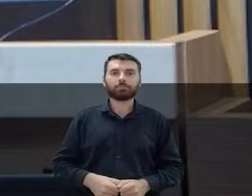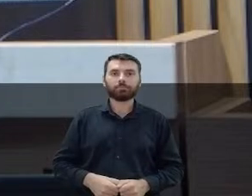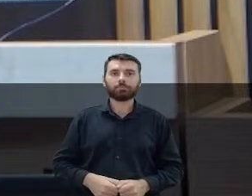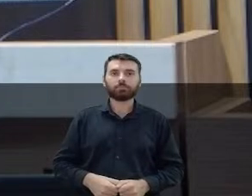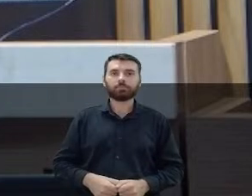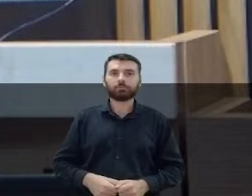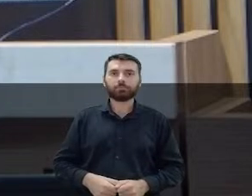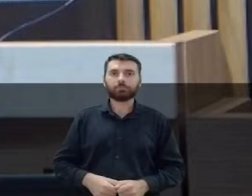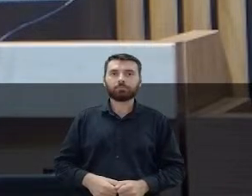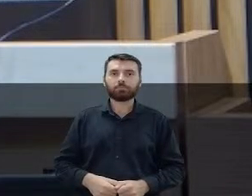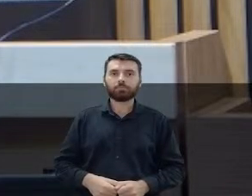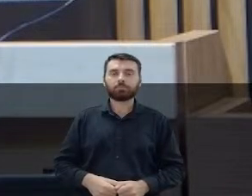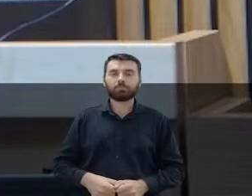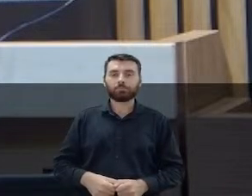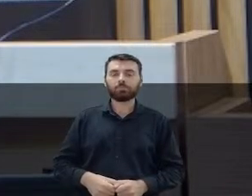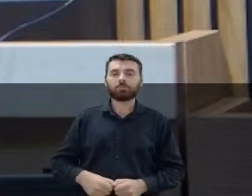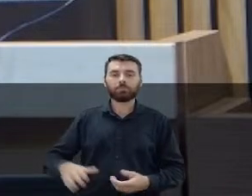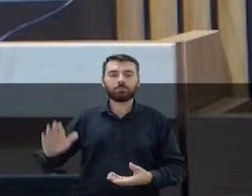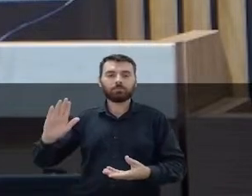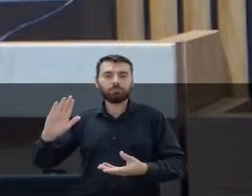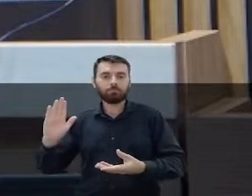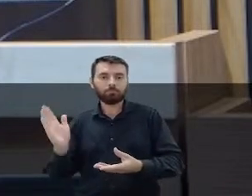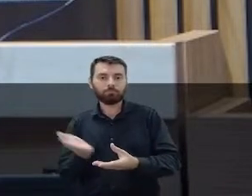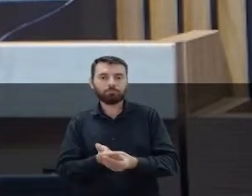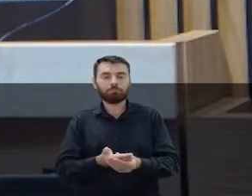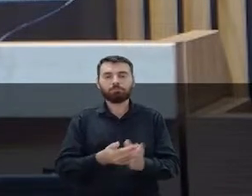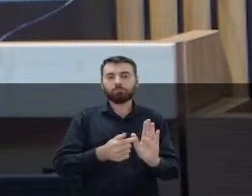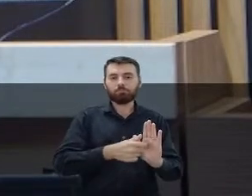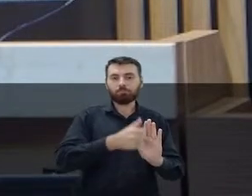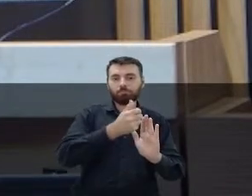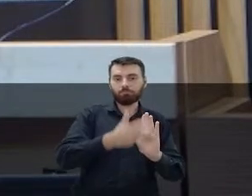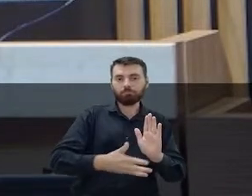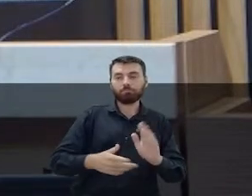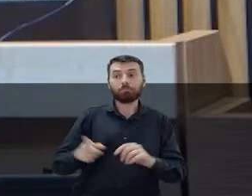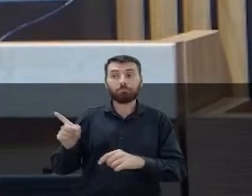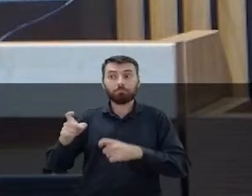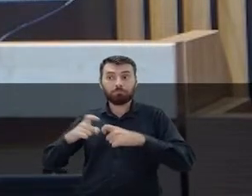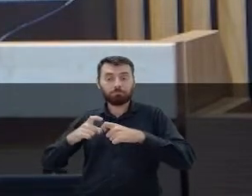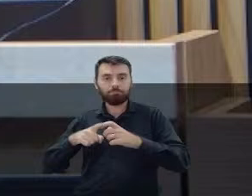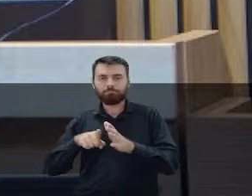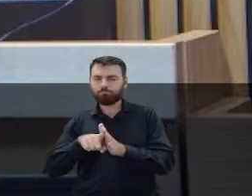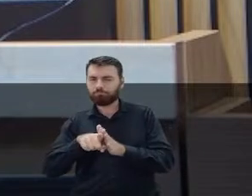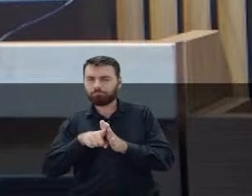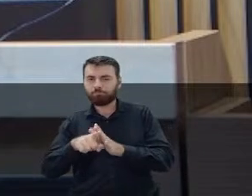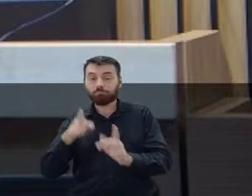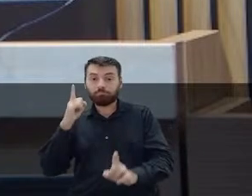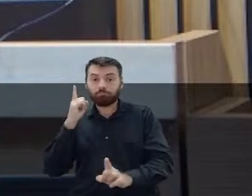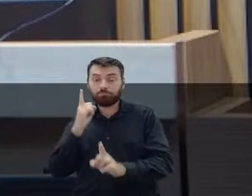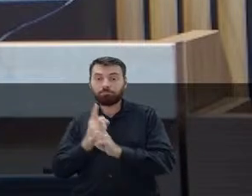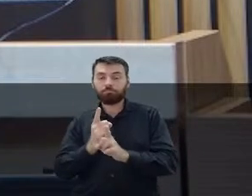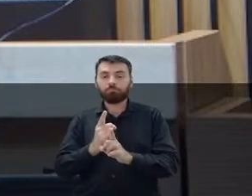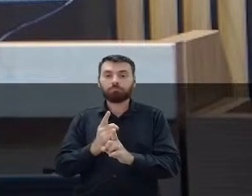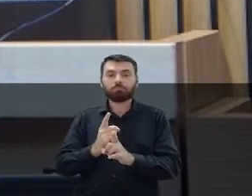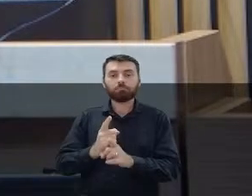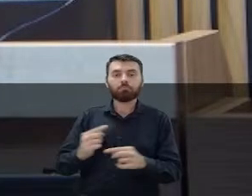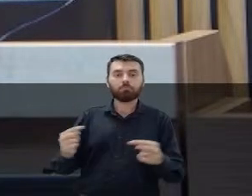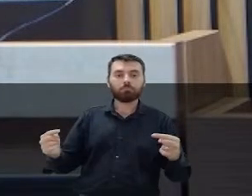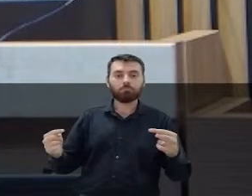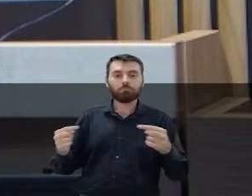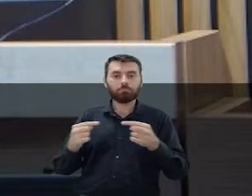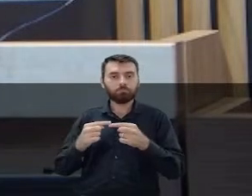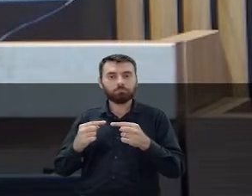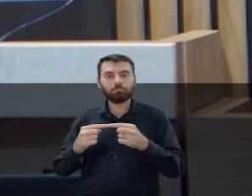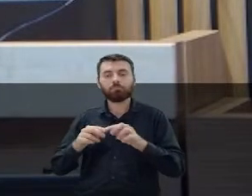Na hipótese dos autos, a perícia médica realizada comprovou a existência do nexo de causalidade entre as